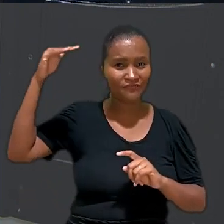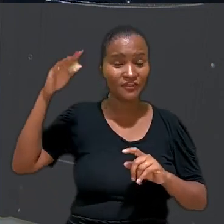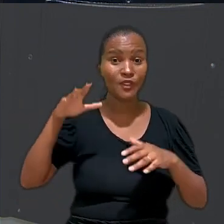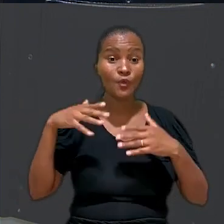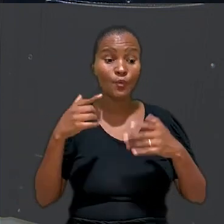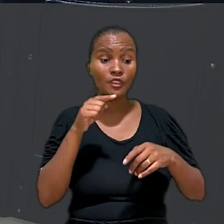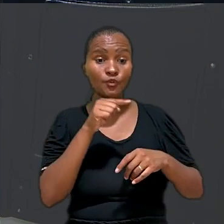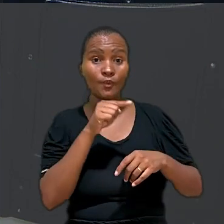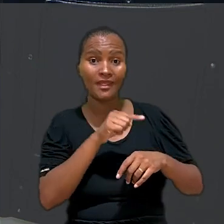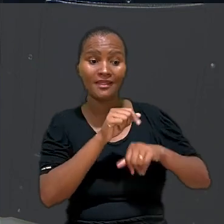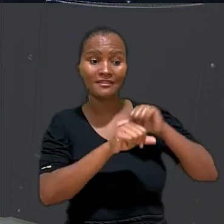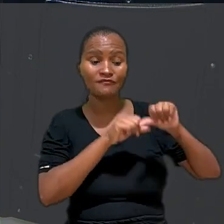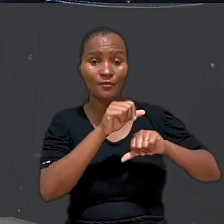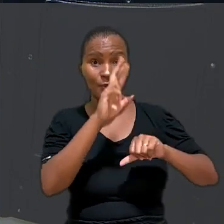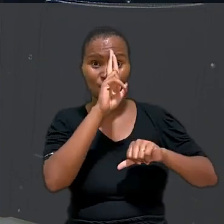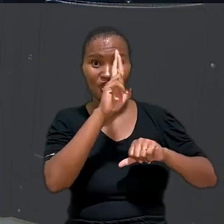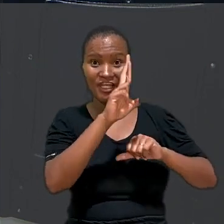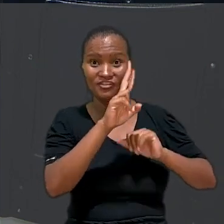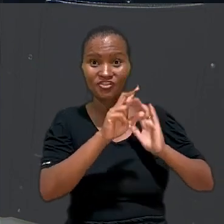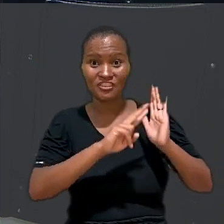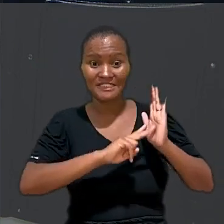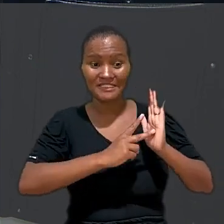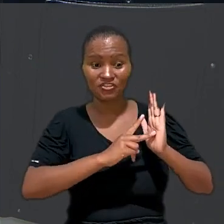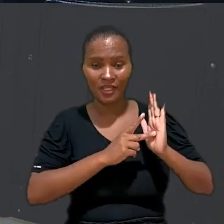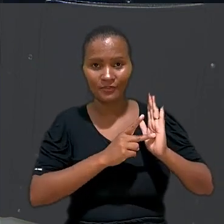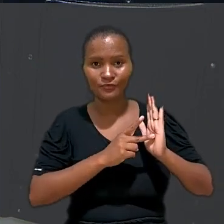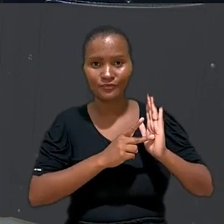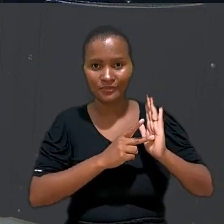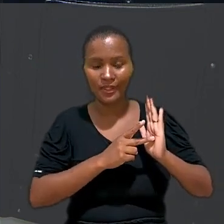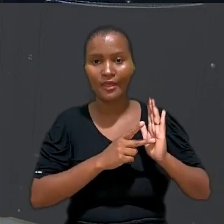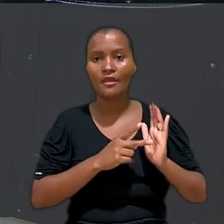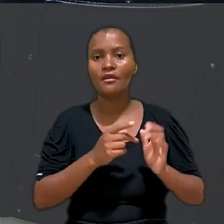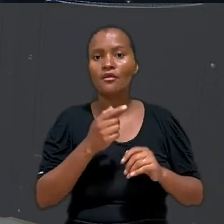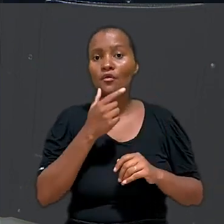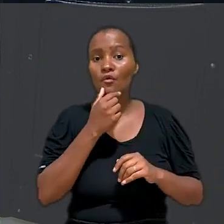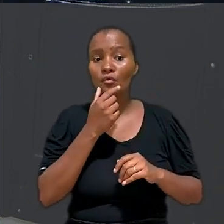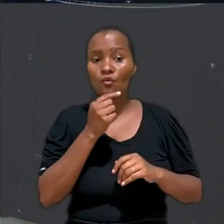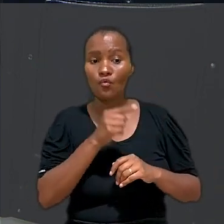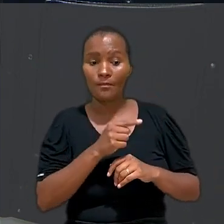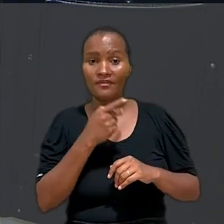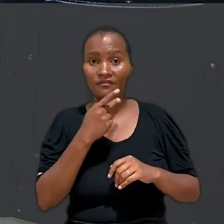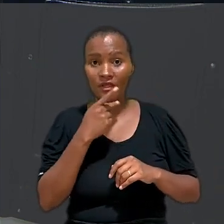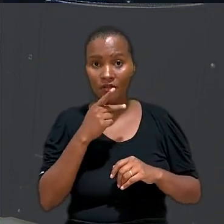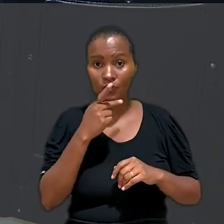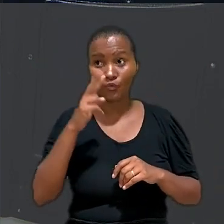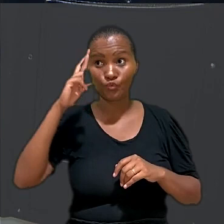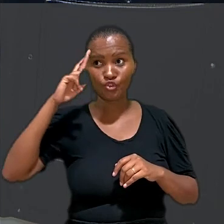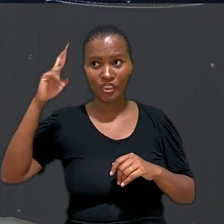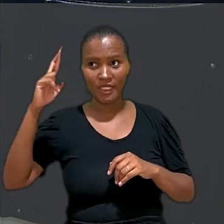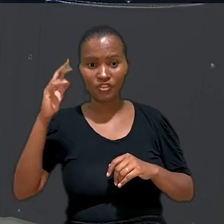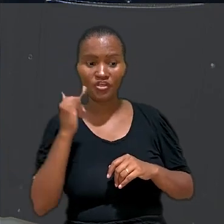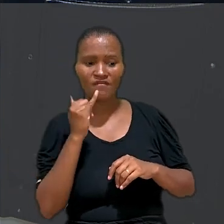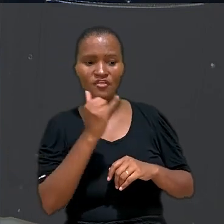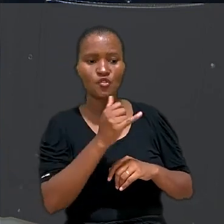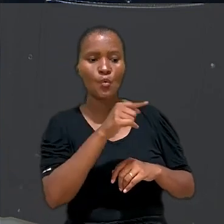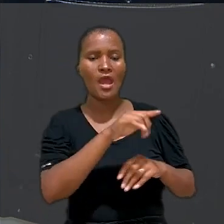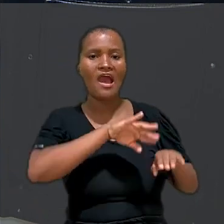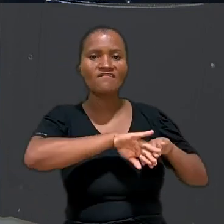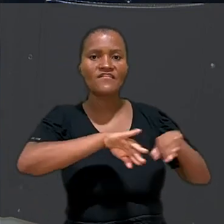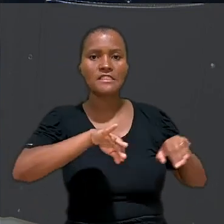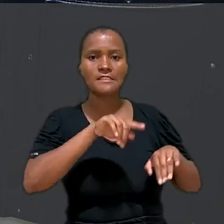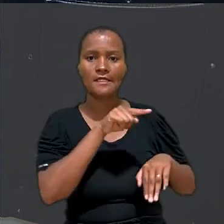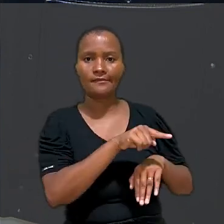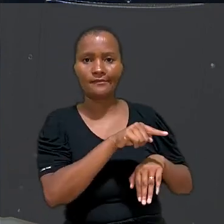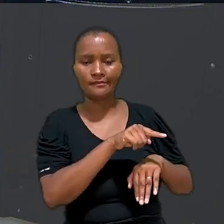se tornou dirigente sindical. Segundo o profissional, o gerente da empresa teria orientado os colegas a se